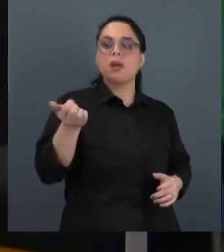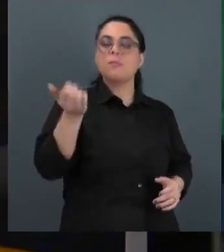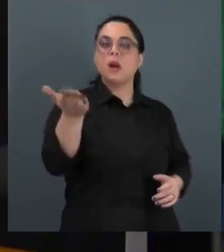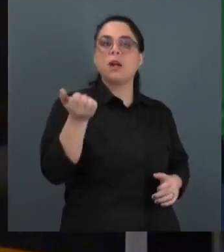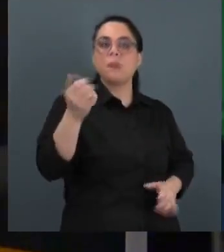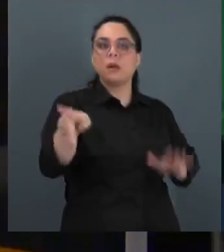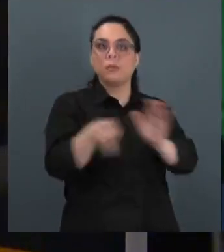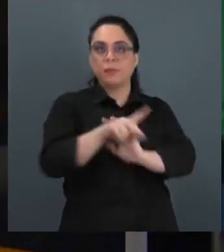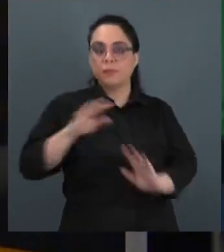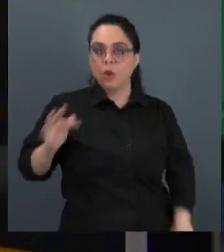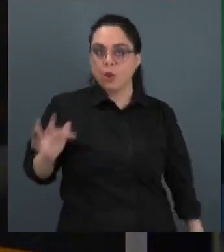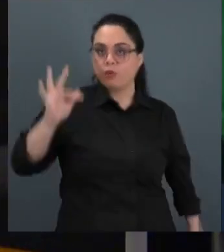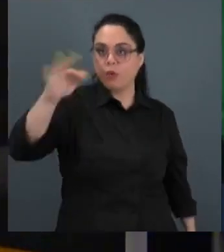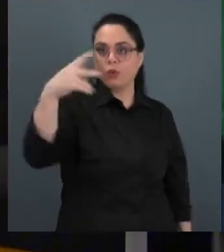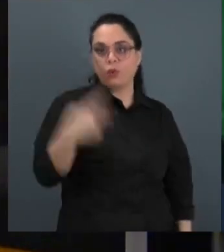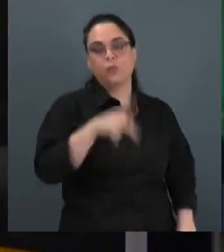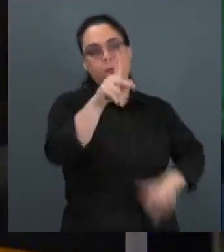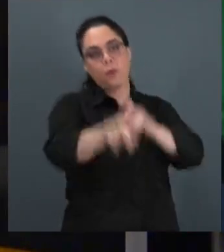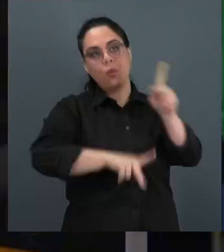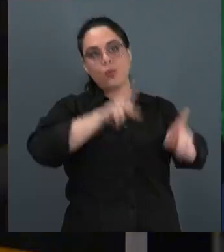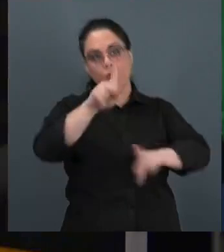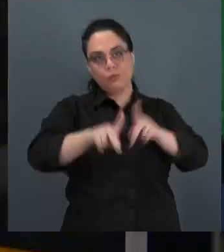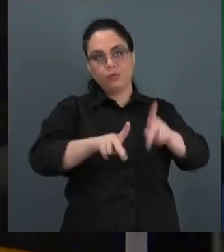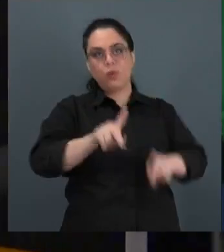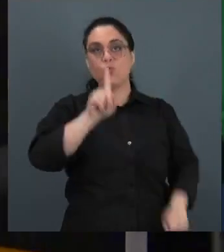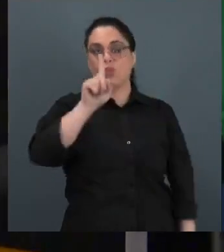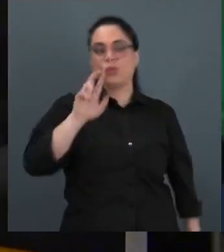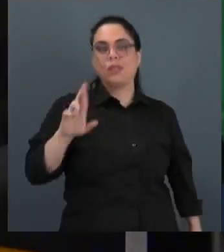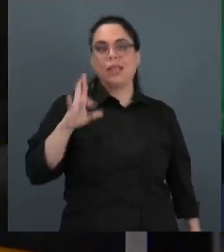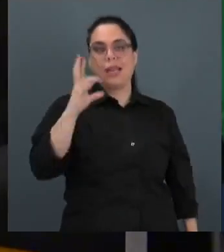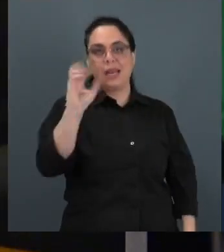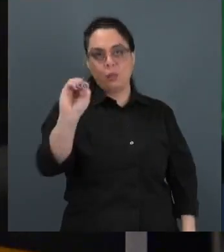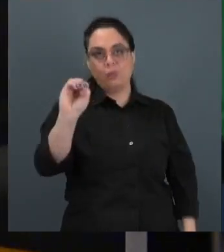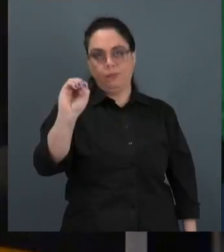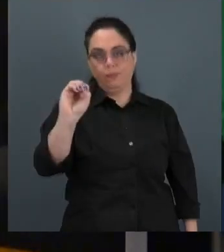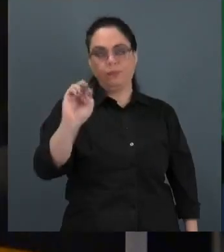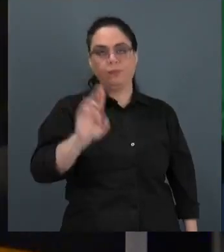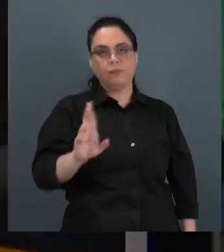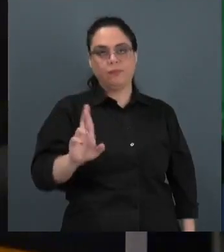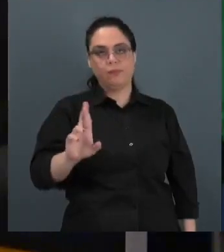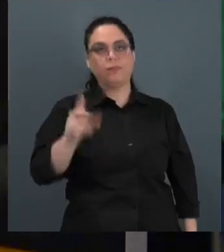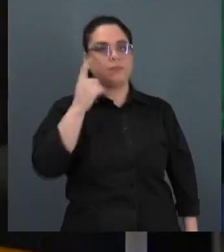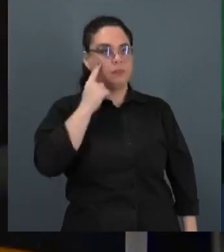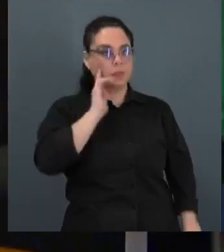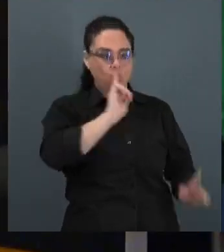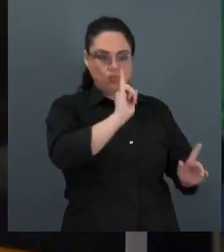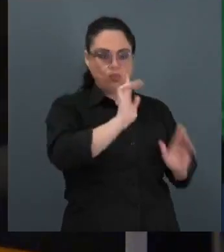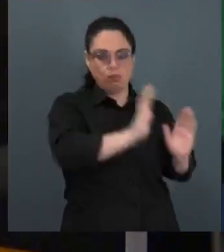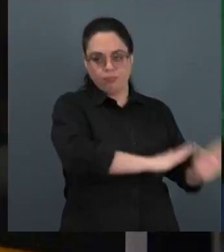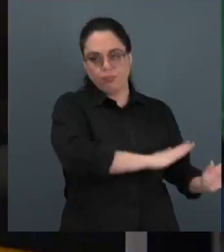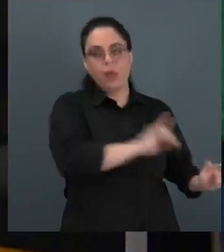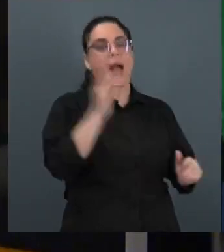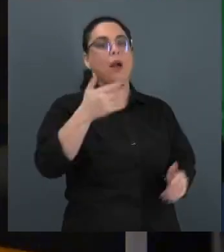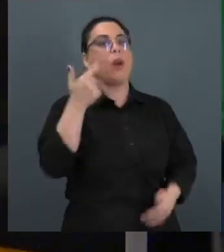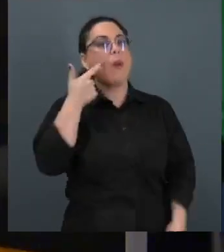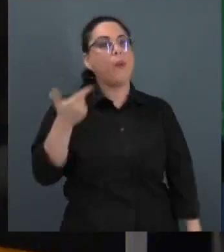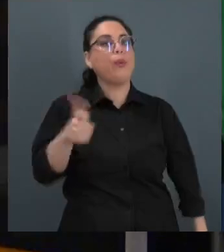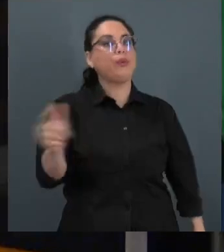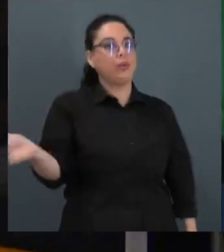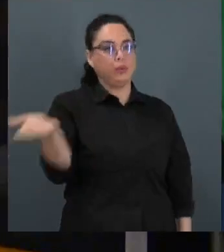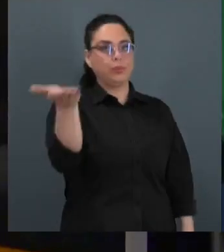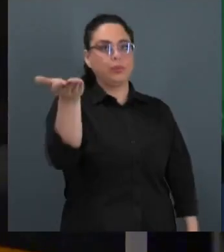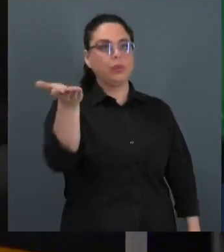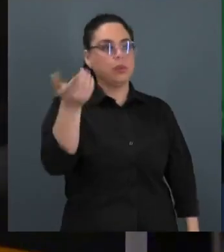gerações futuras do povo brasileiro, 1 trilhão de reais. Vamos fazer um outro raciocínio. Se